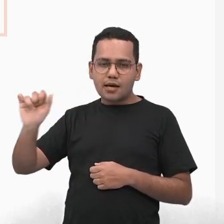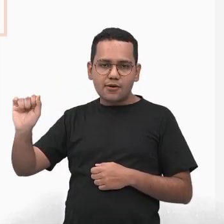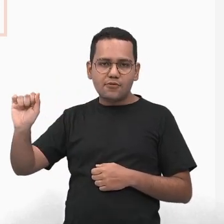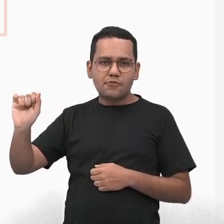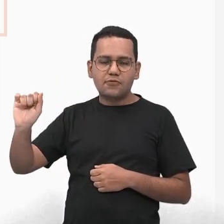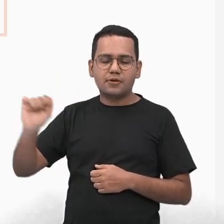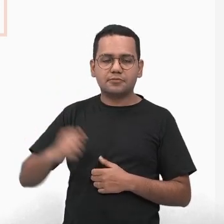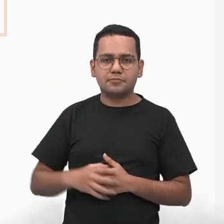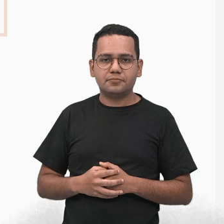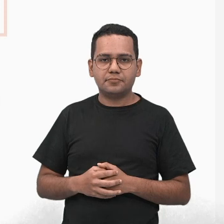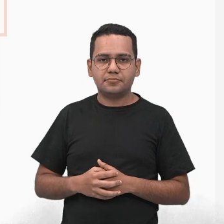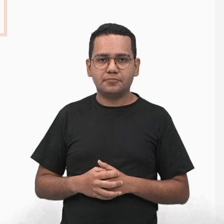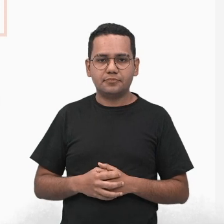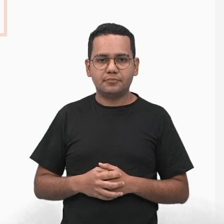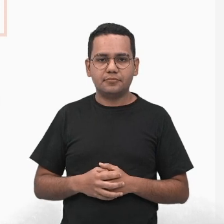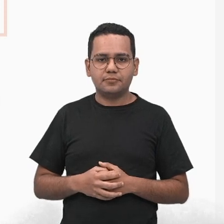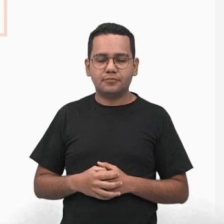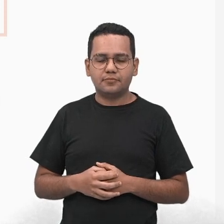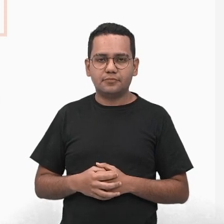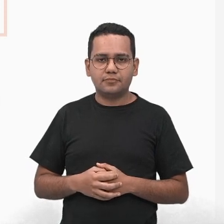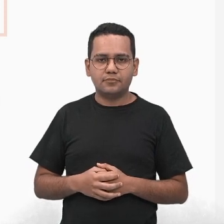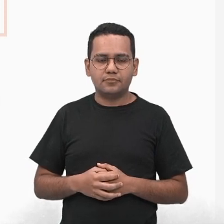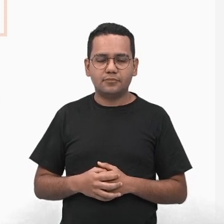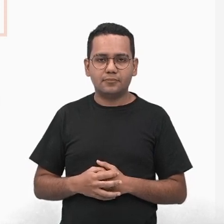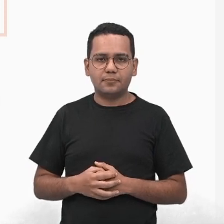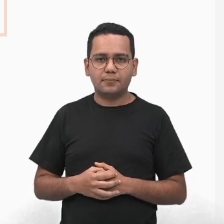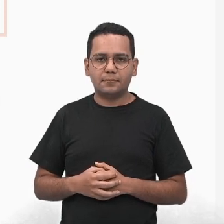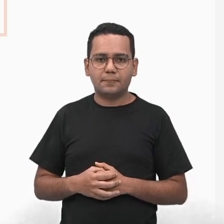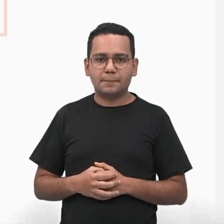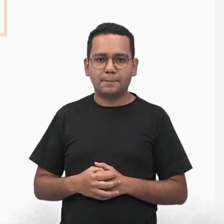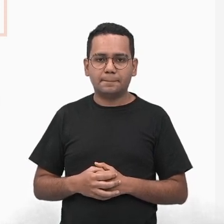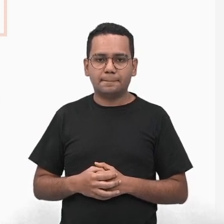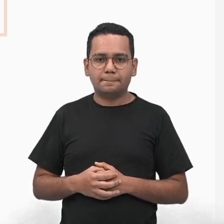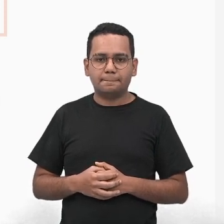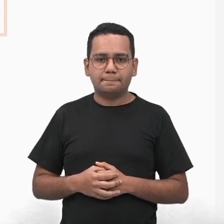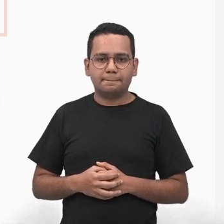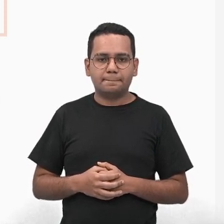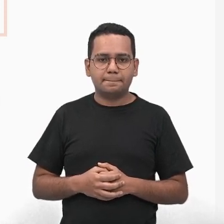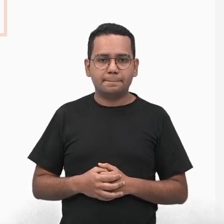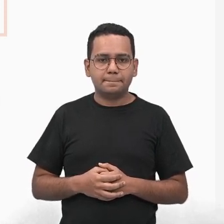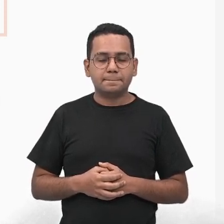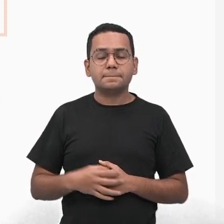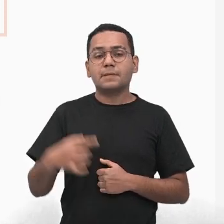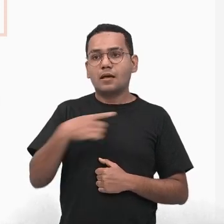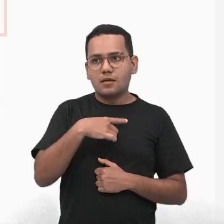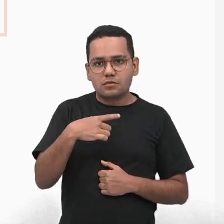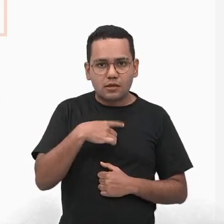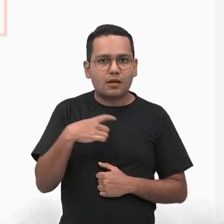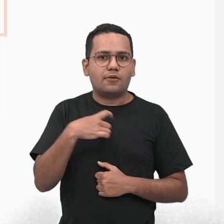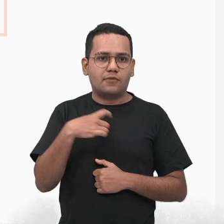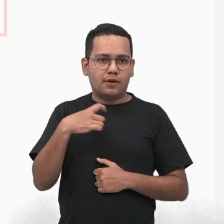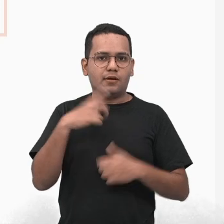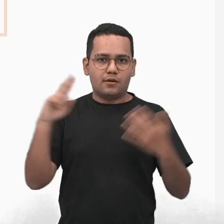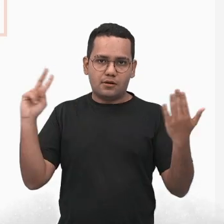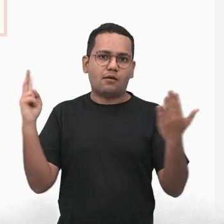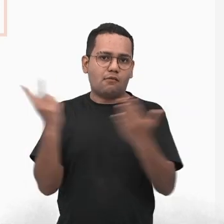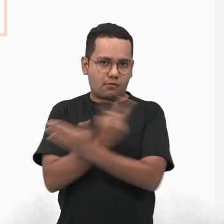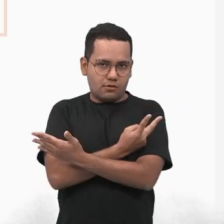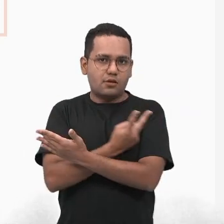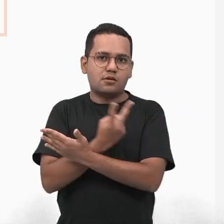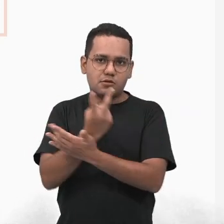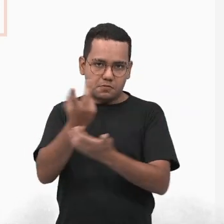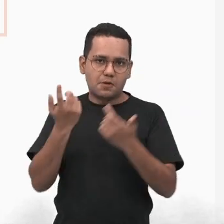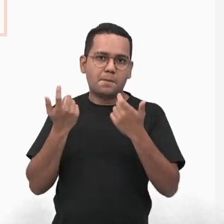e essa tomada de partido vai ser um dos estopins para a eclosão desse conflito. A gente está vendo